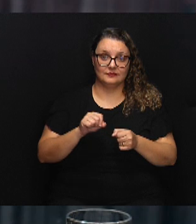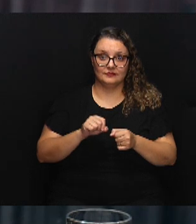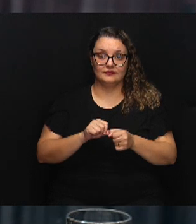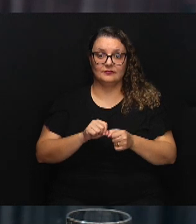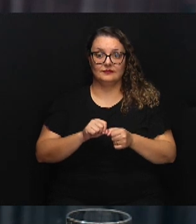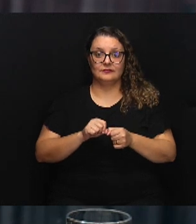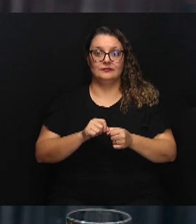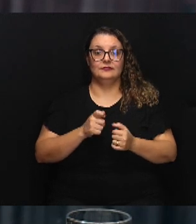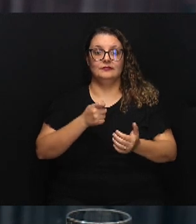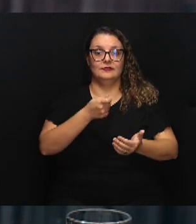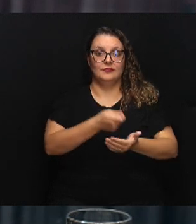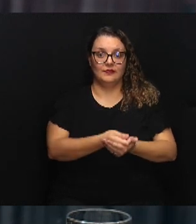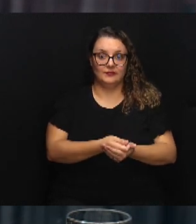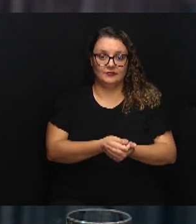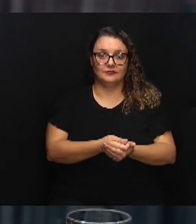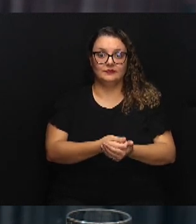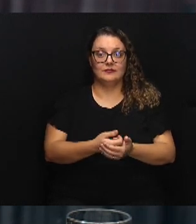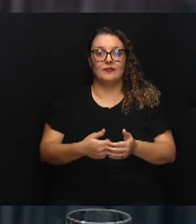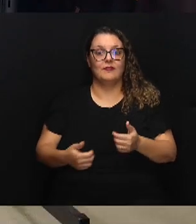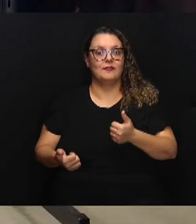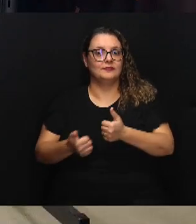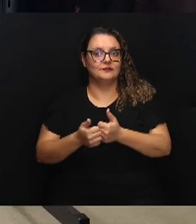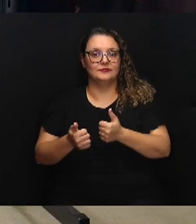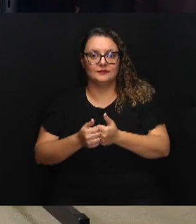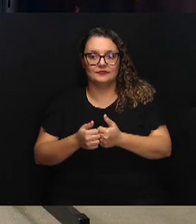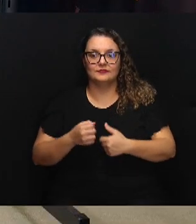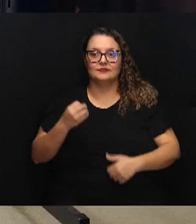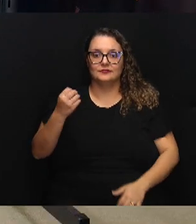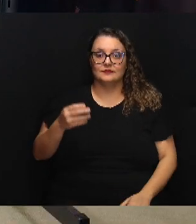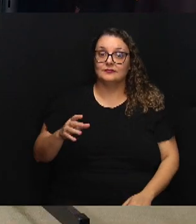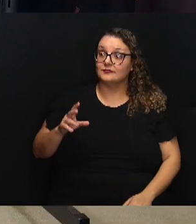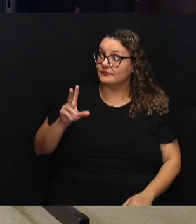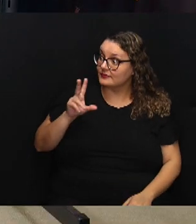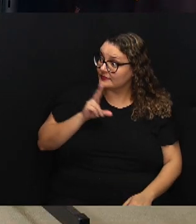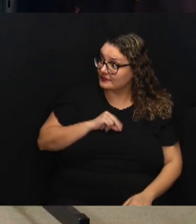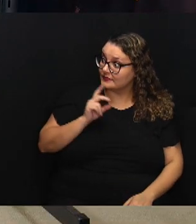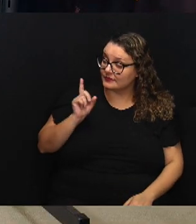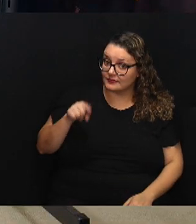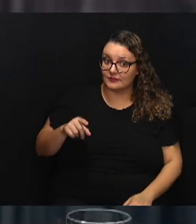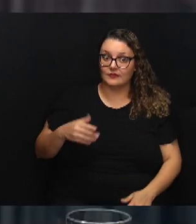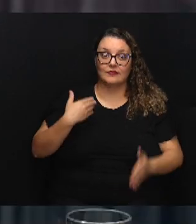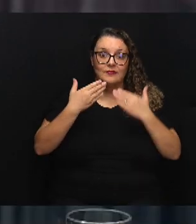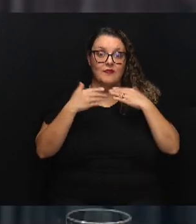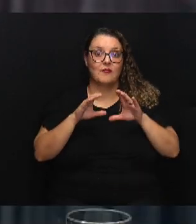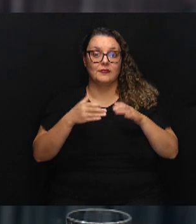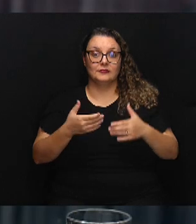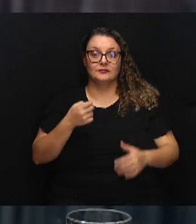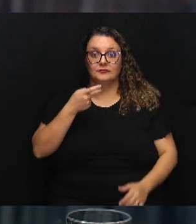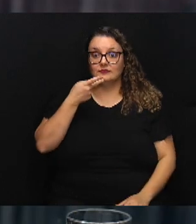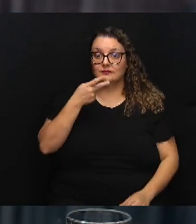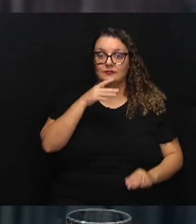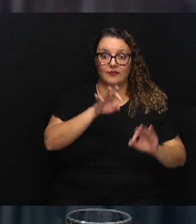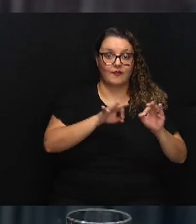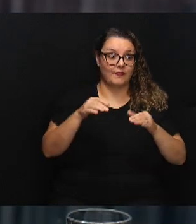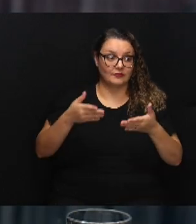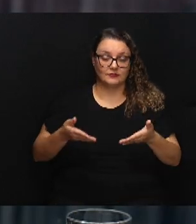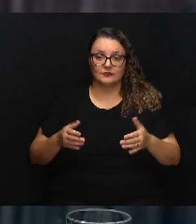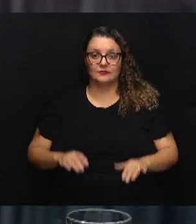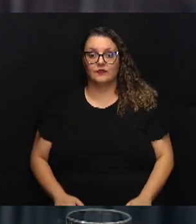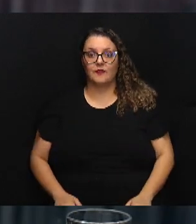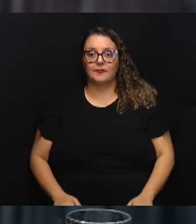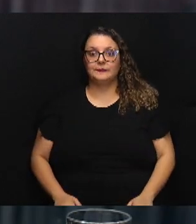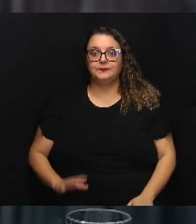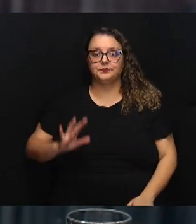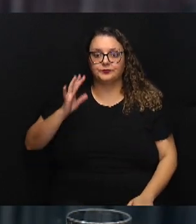embarque. Né? É um fato que ontem eu conversei com o meu time, eu falei, gente, a gente fala tanto de planejamento aqui, mas eu acho